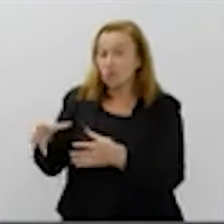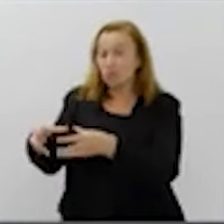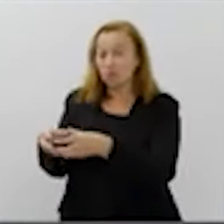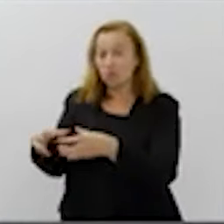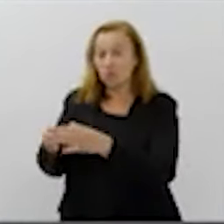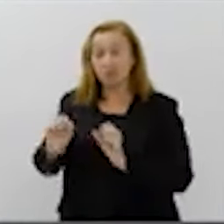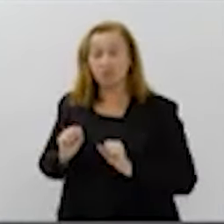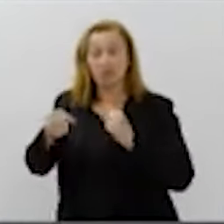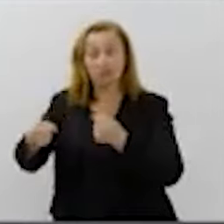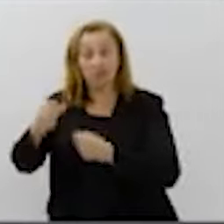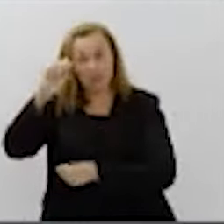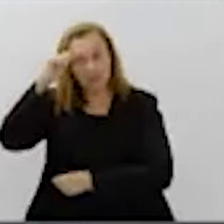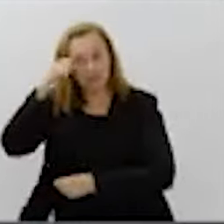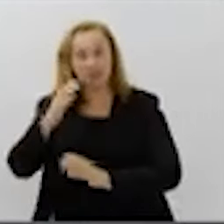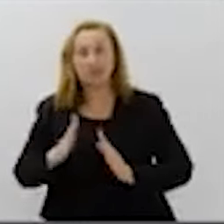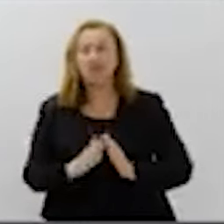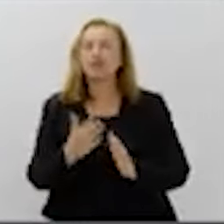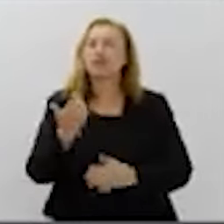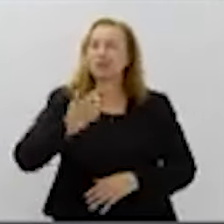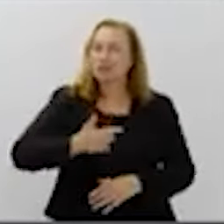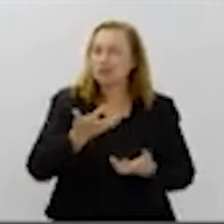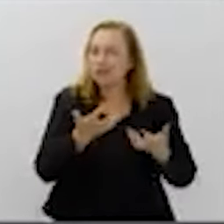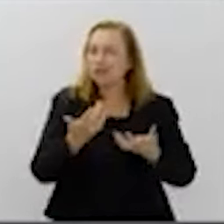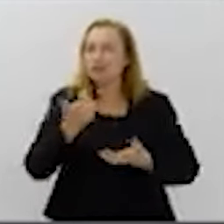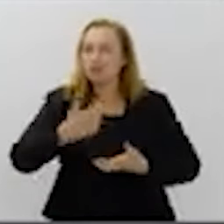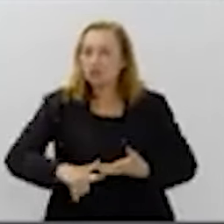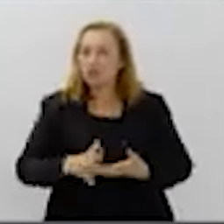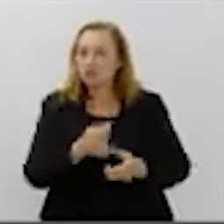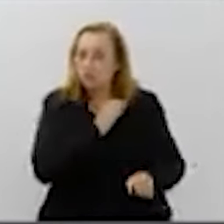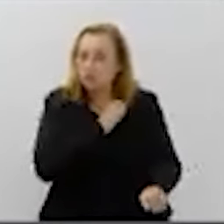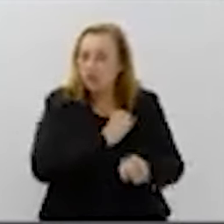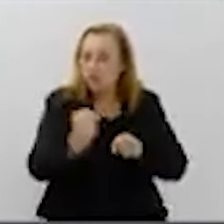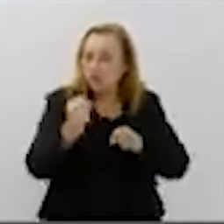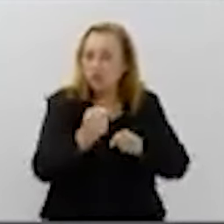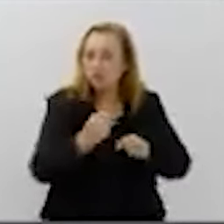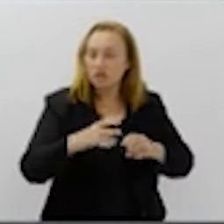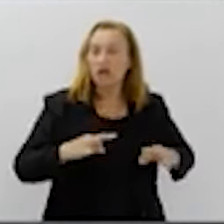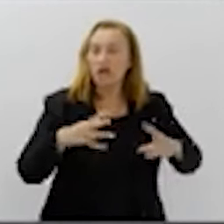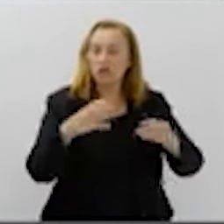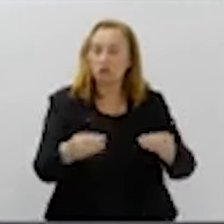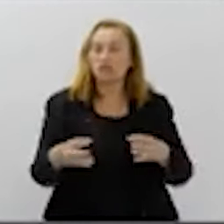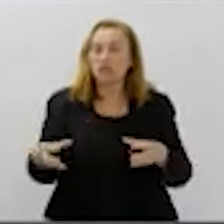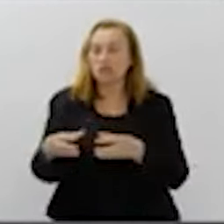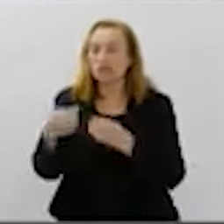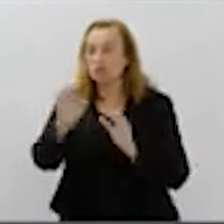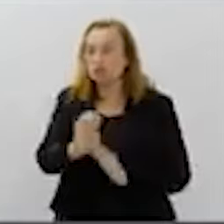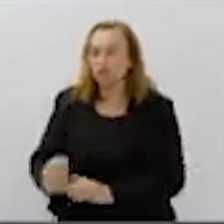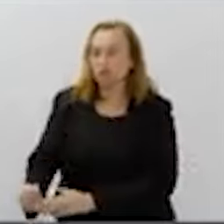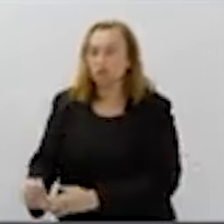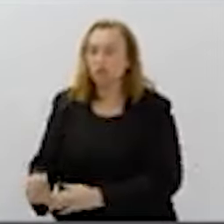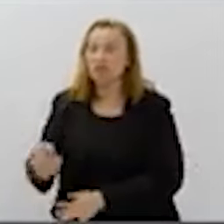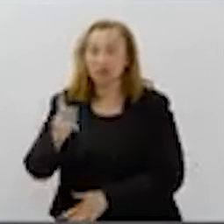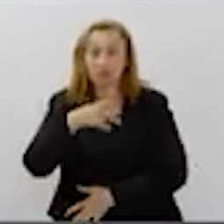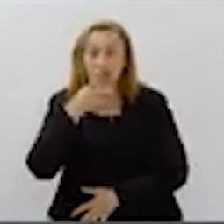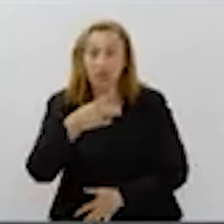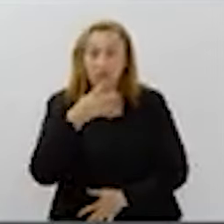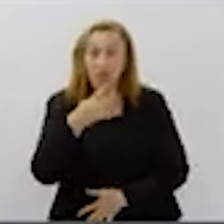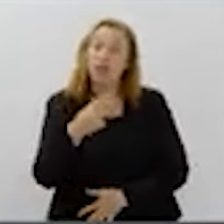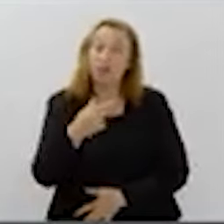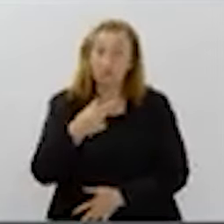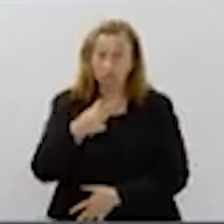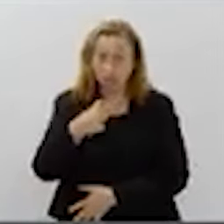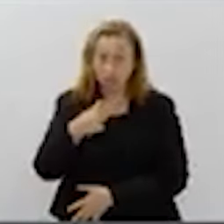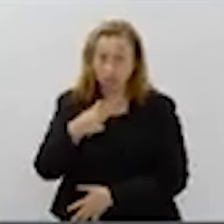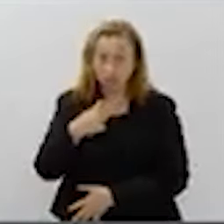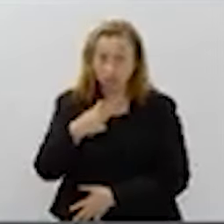casa. Quero mais uma vez denunciar o repúdio a toda essa claque esquerdista e dizer que eu,